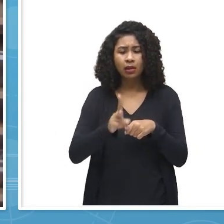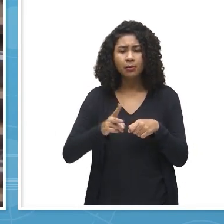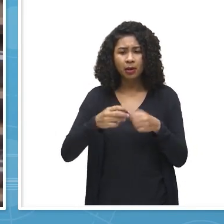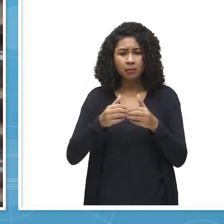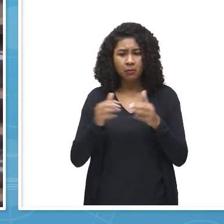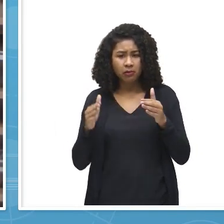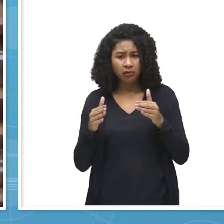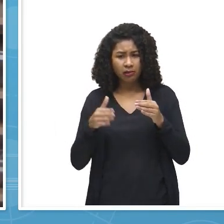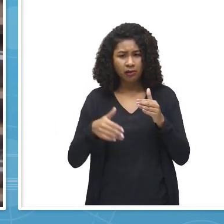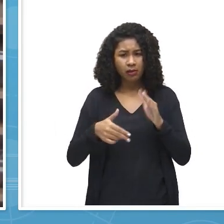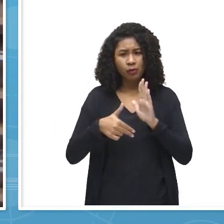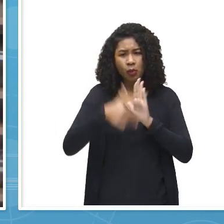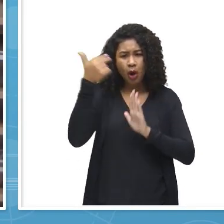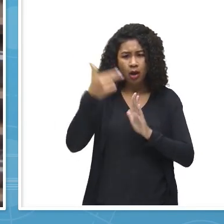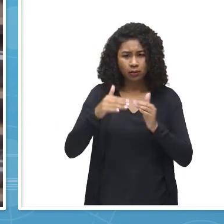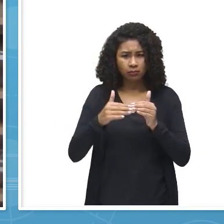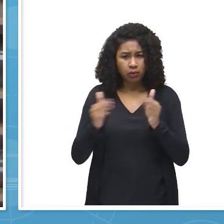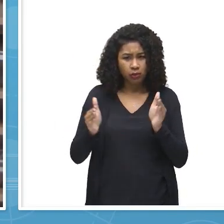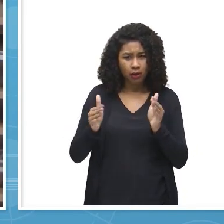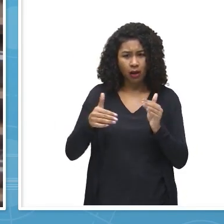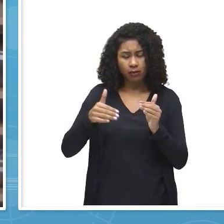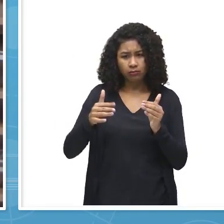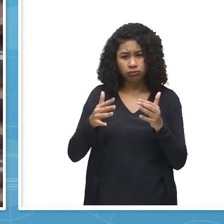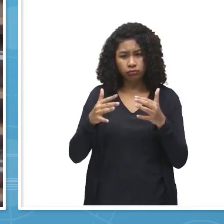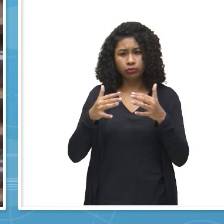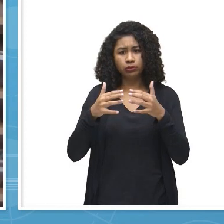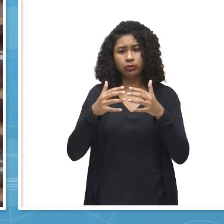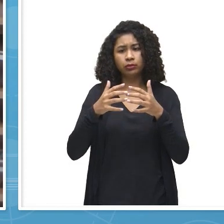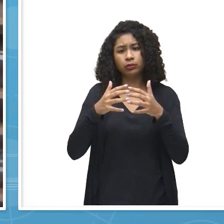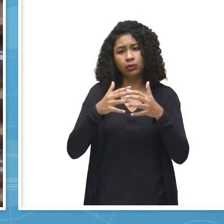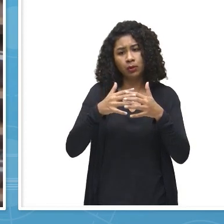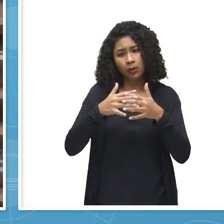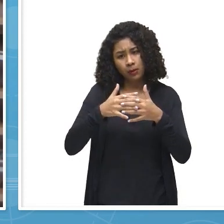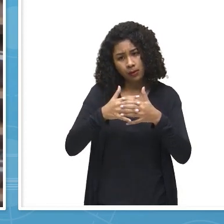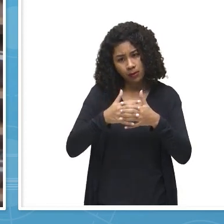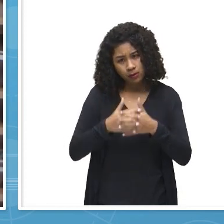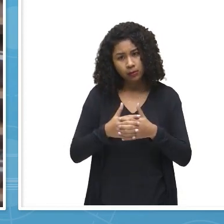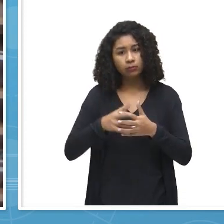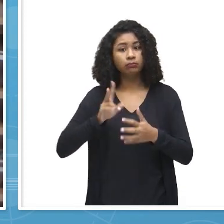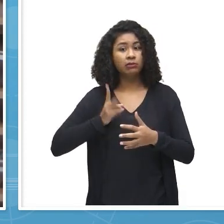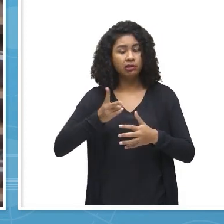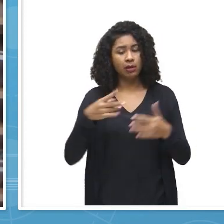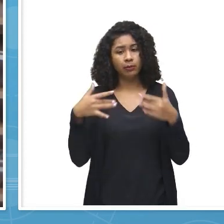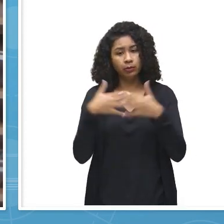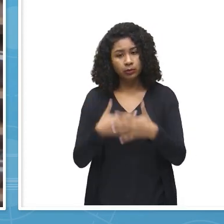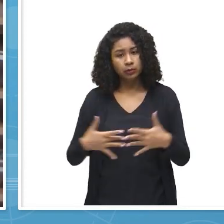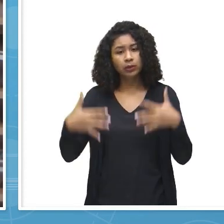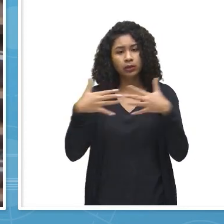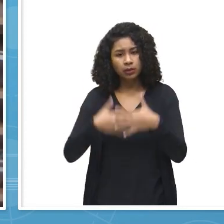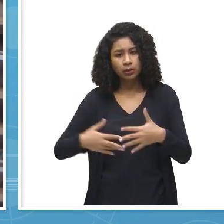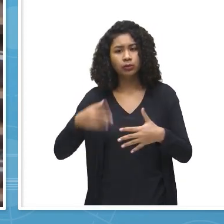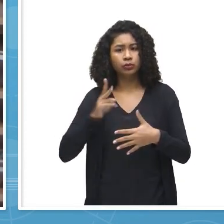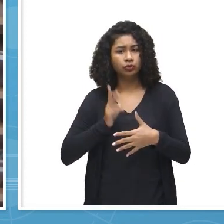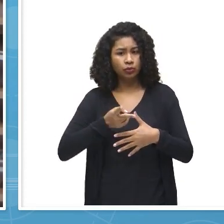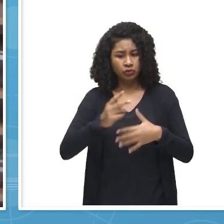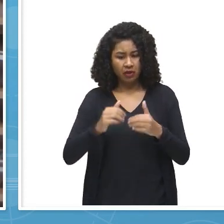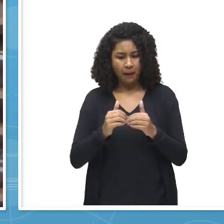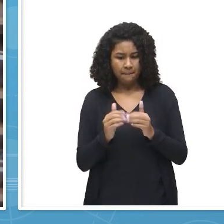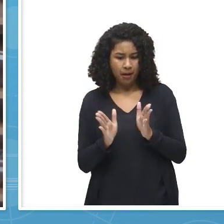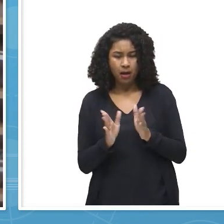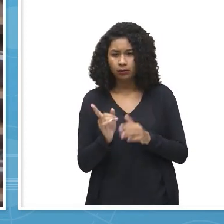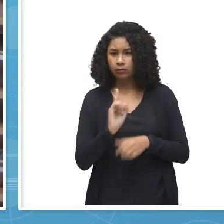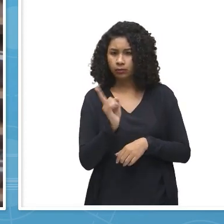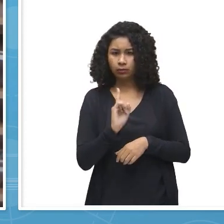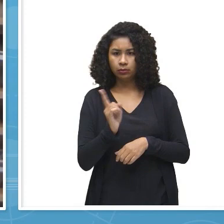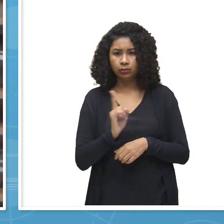suas células, né? Se multiplicando e fazendo ali a correção do tecido para que aquele tecido não fique ali aberto e